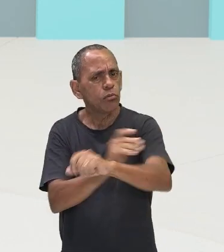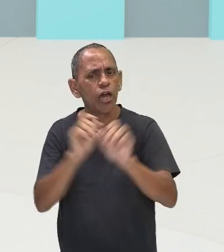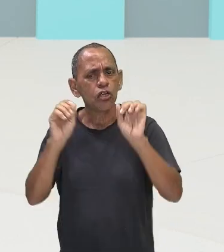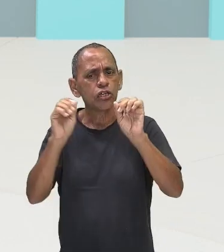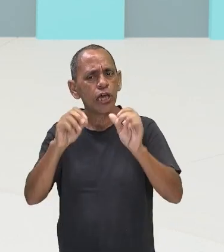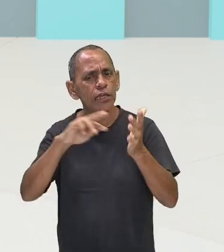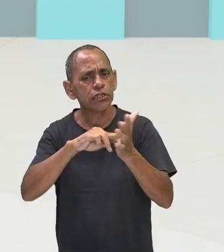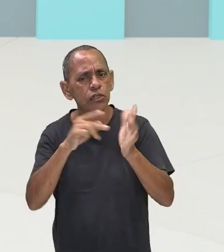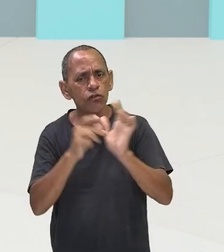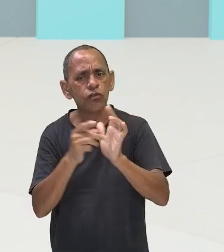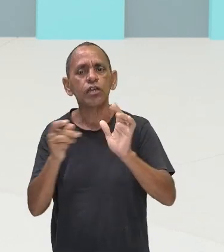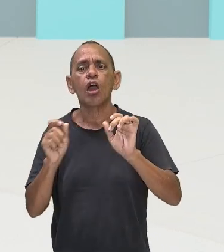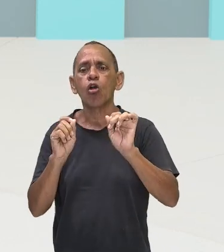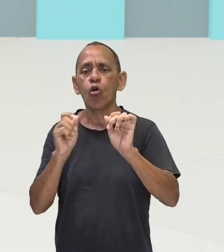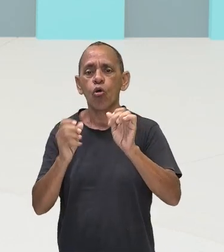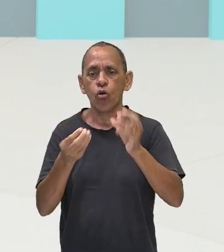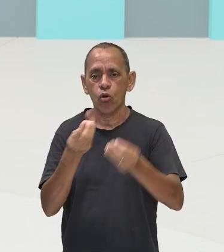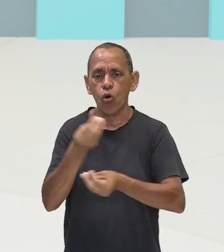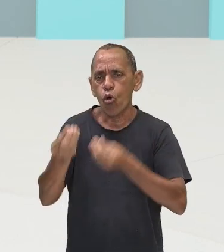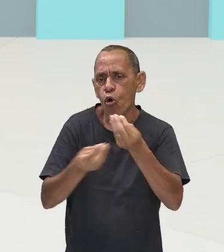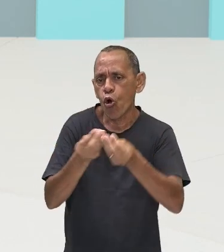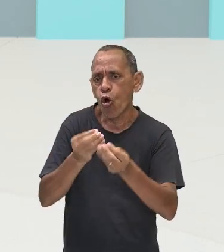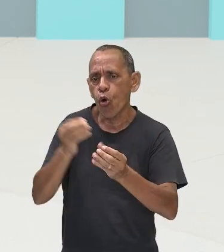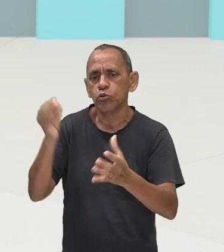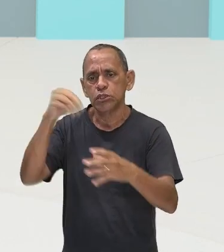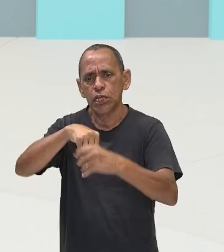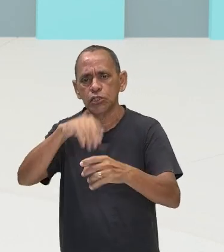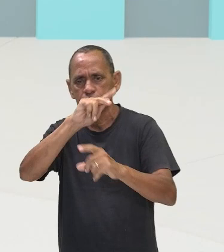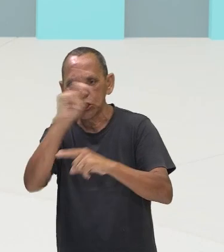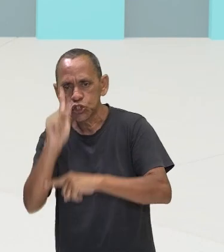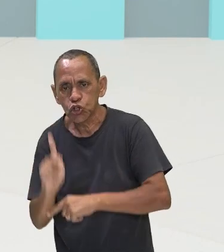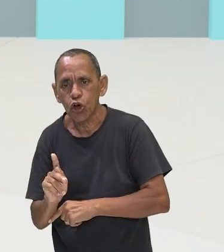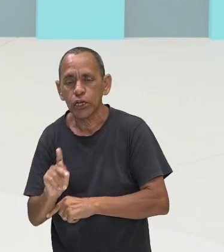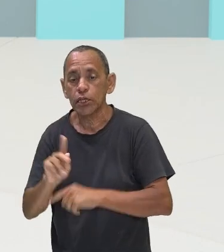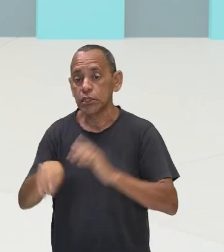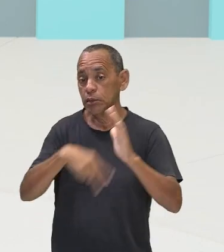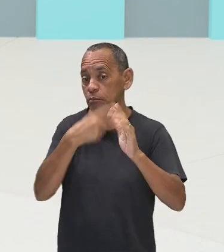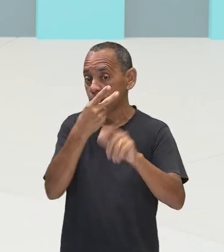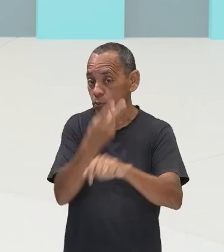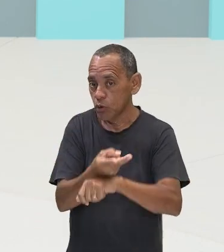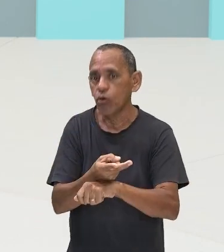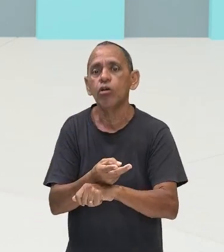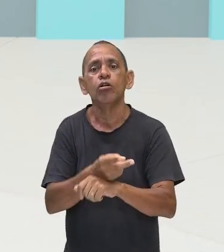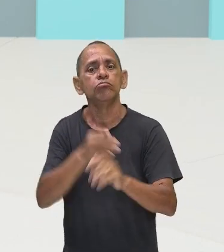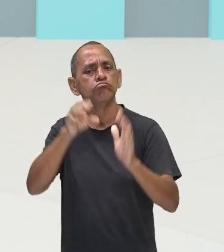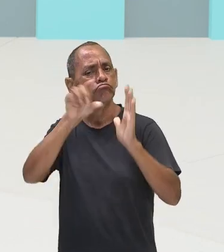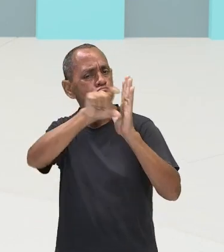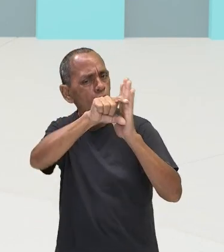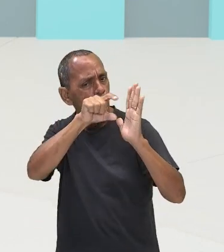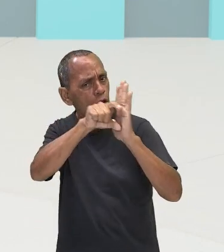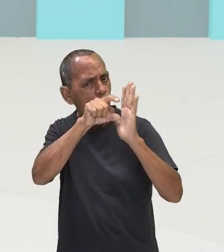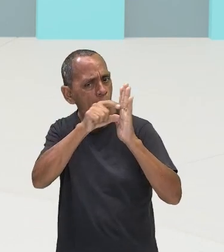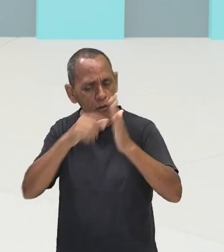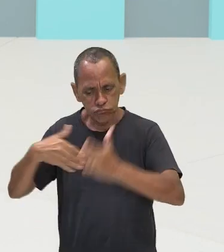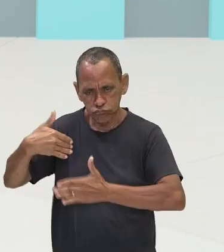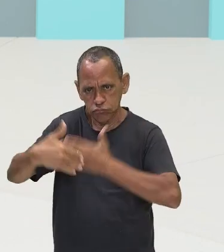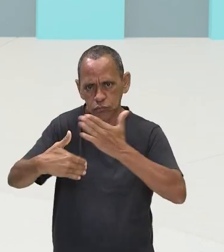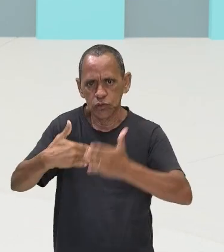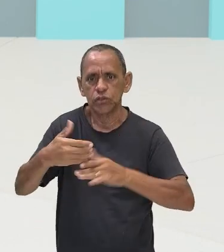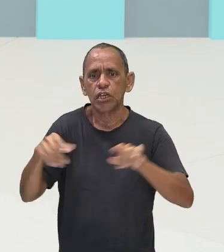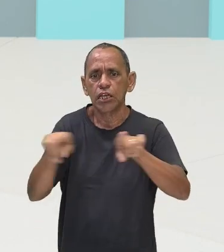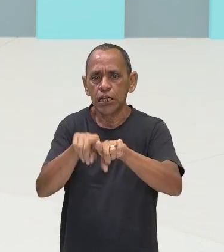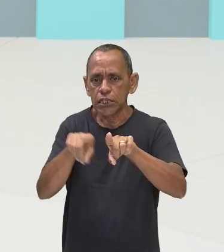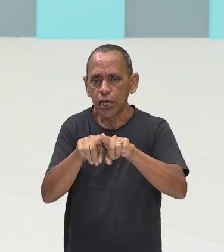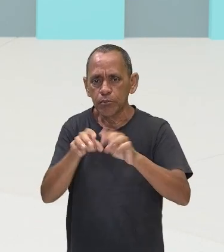dessa forma. E depois você vai desenvolver ali o parágrafo, né, as ideias secundárias. Mas a definição é